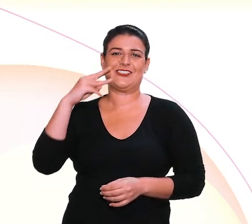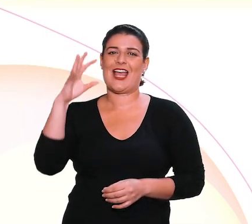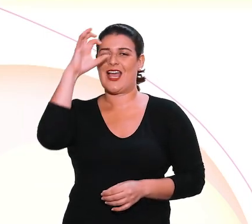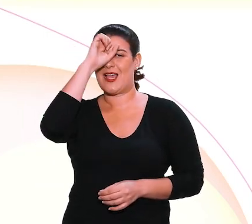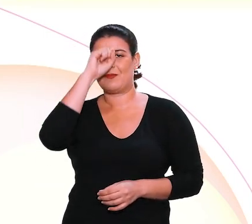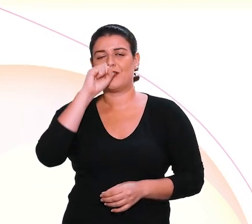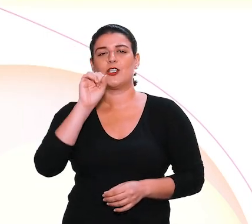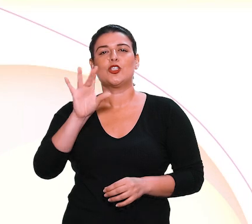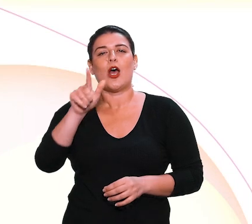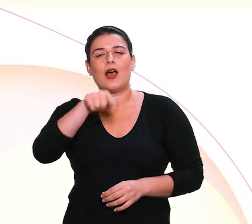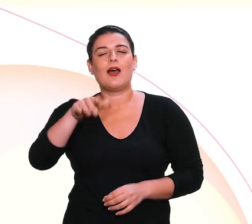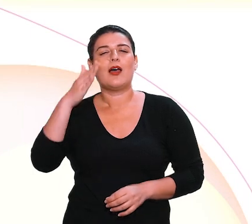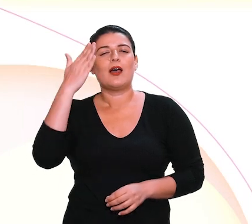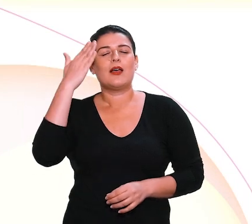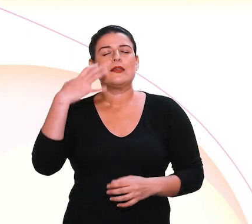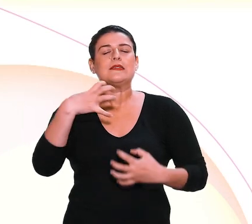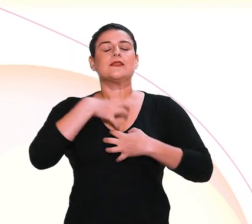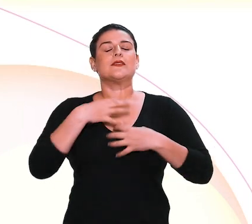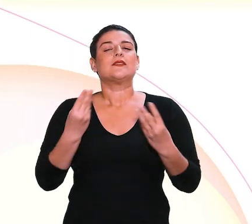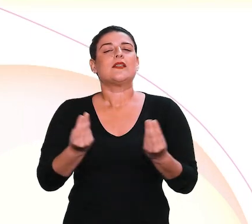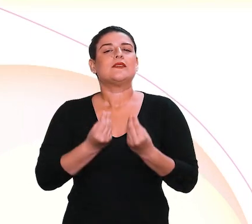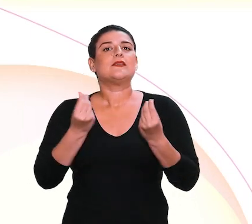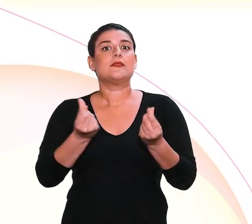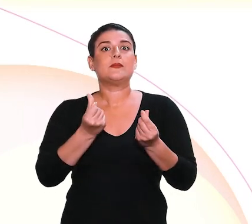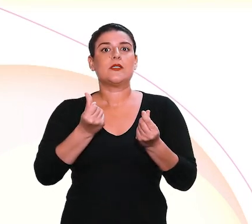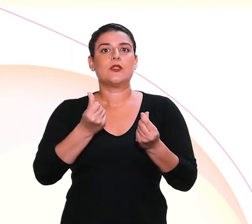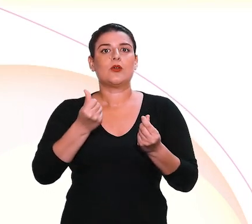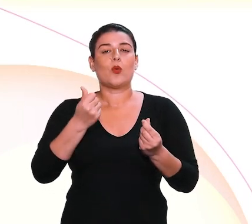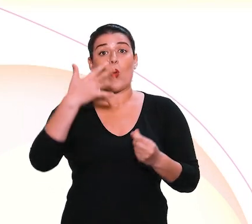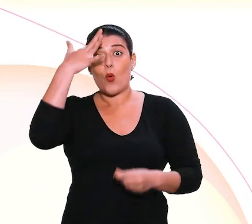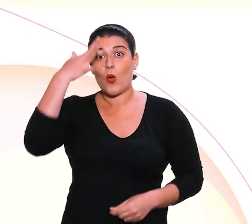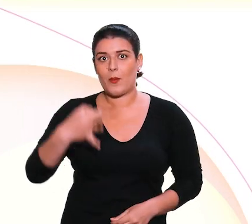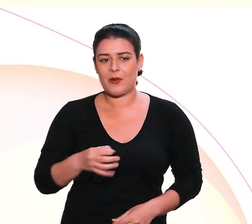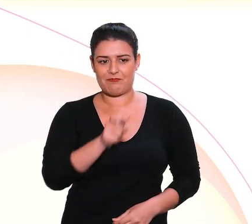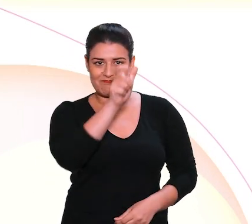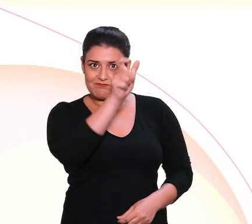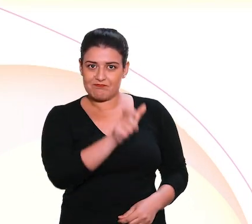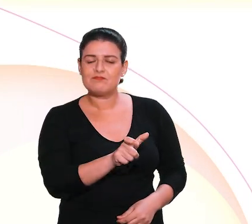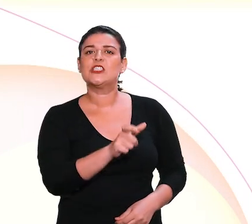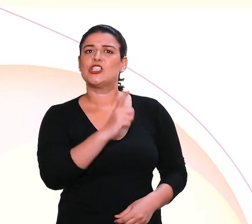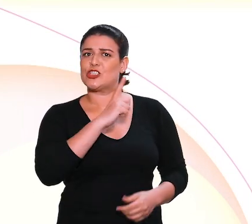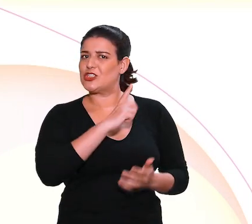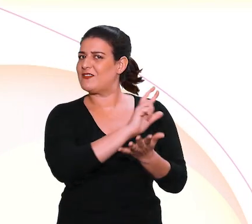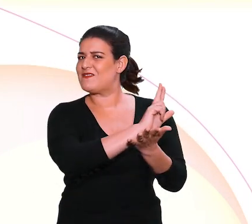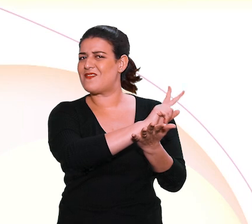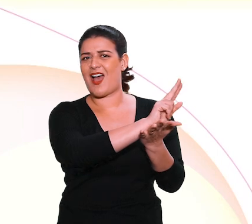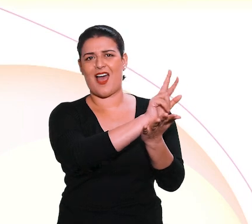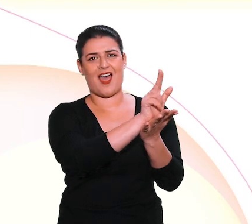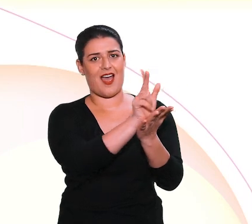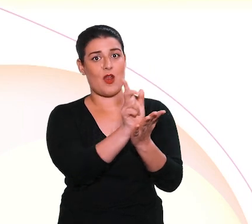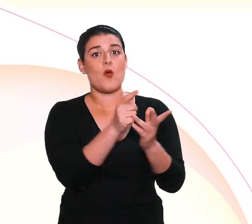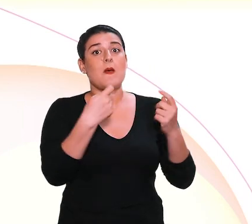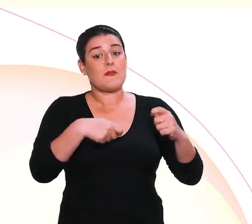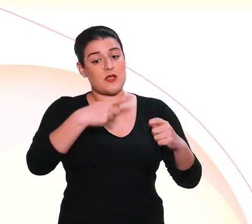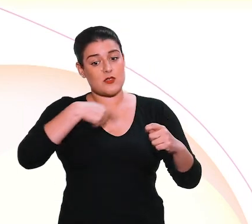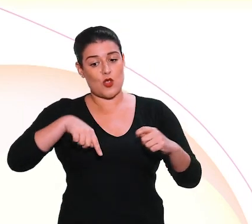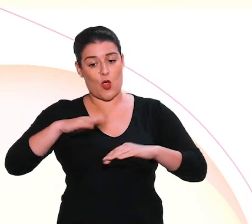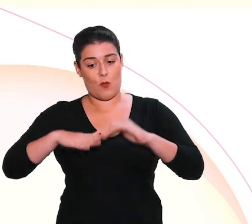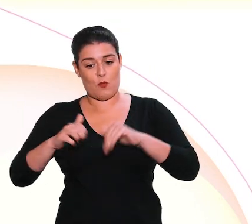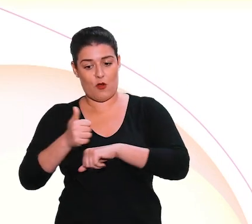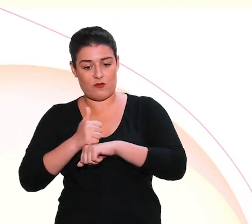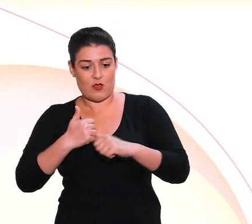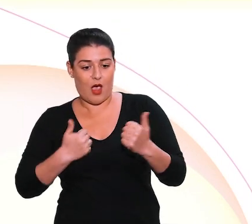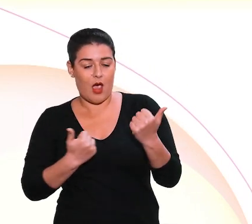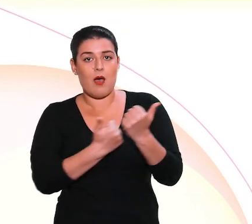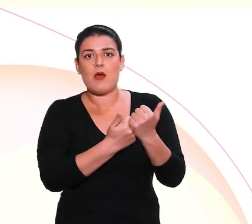aprender. Só quero sensibilizá-los a entender que esses pacientes, eles são muitos, eles precisam da nossa ajuda e somos